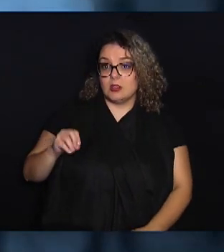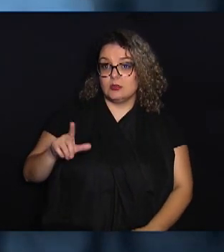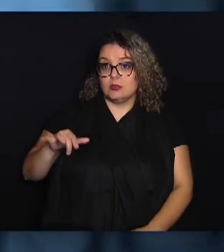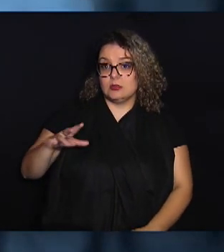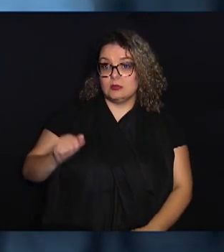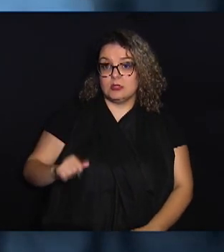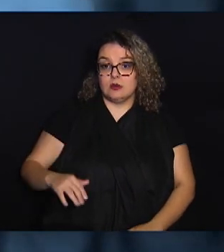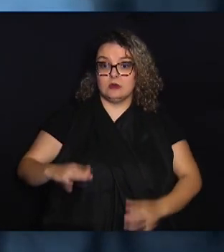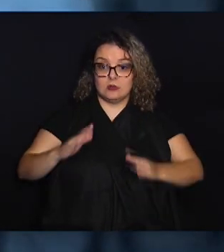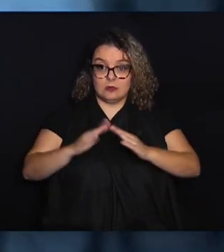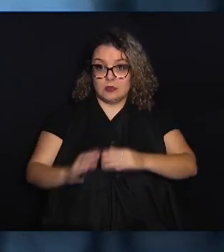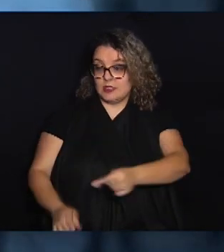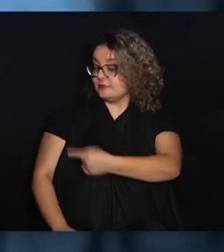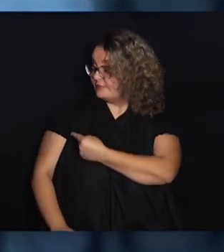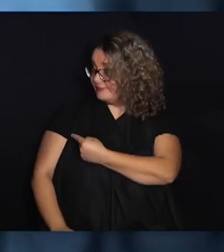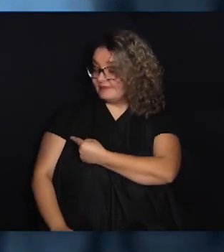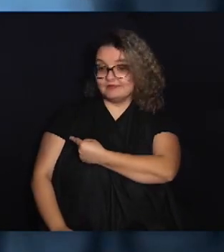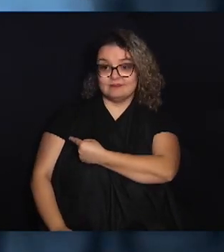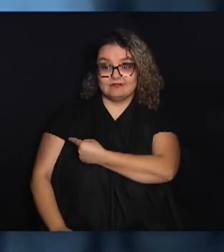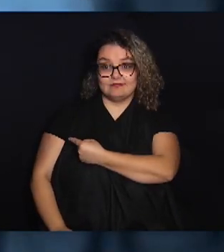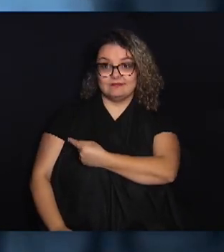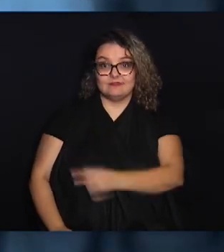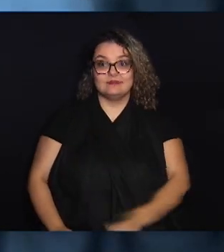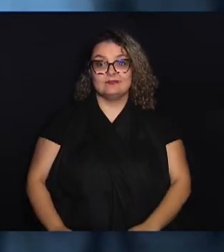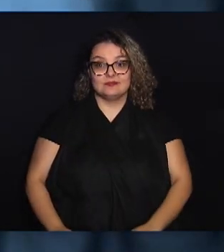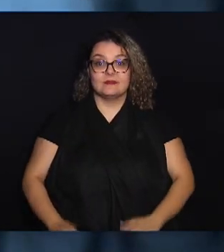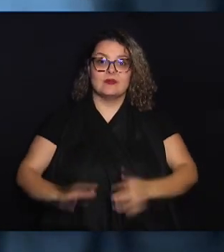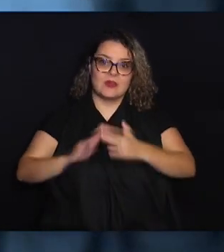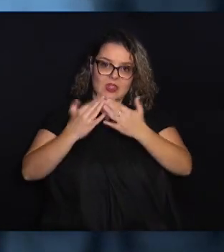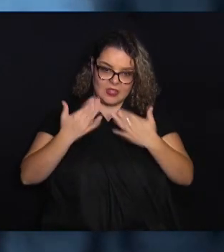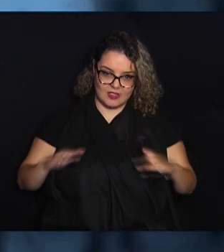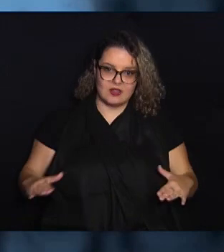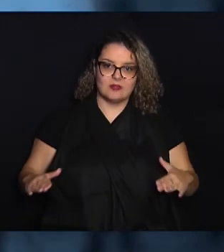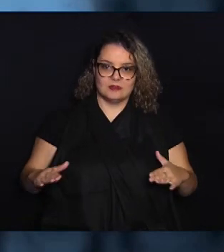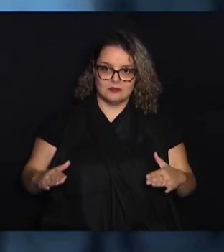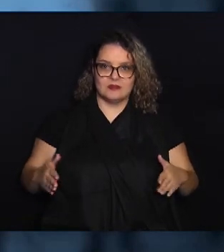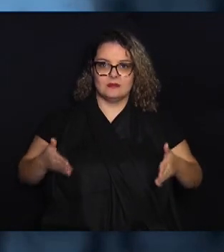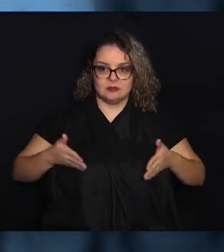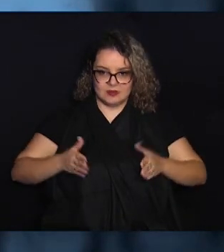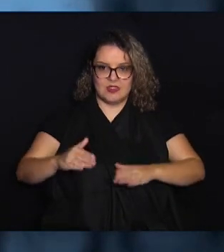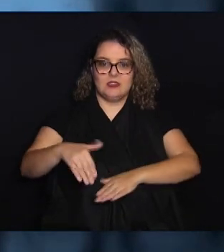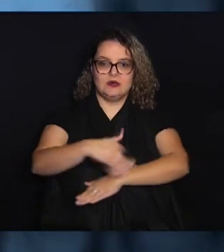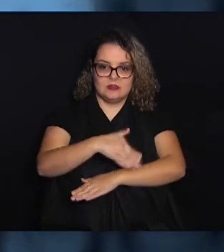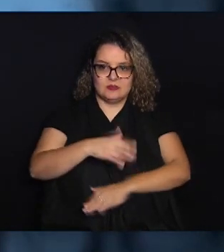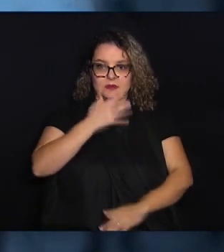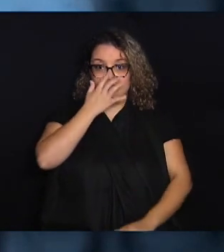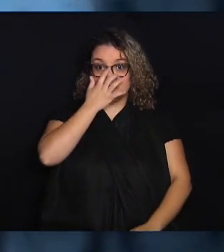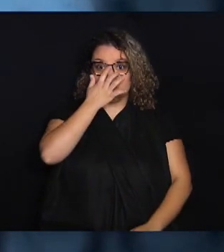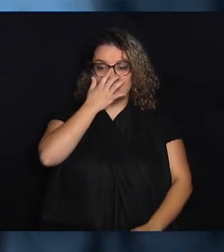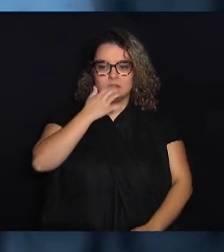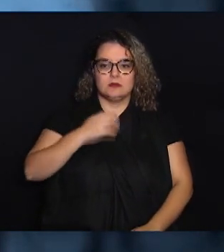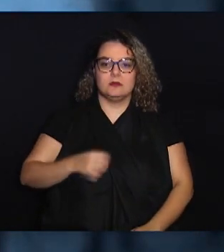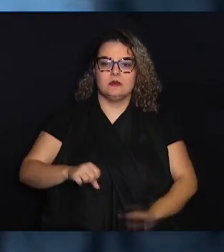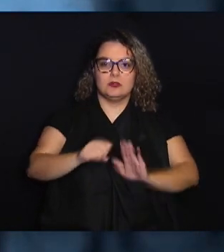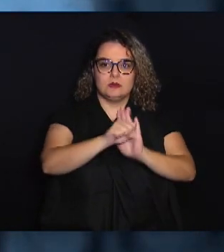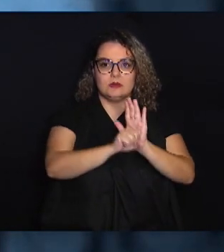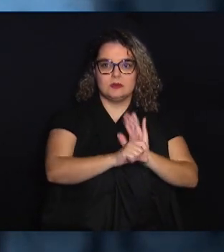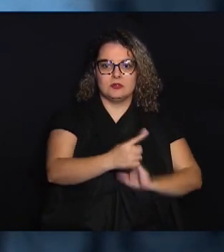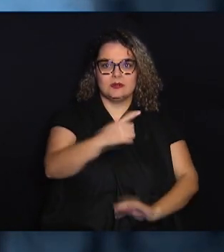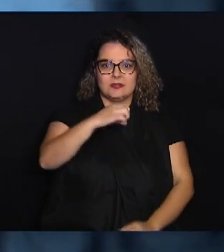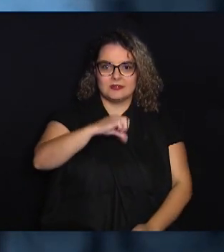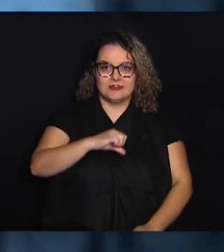dele ficava bem aqui, ó, na rua Doutor Quirino. A casa foi demolida para se construir essa rua. Essa casa foi demolida ainda no século XIX, tá